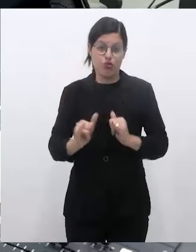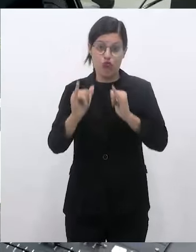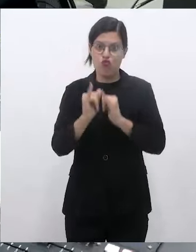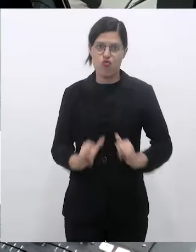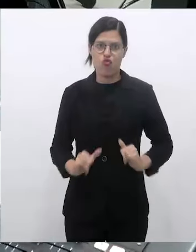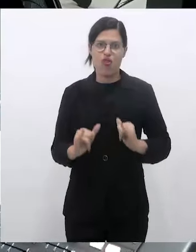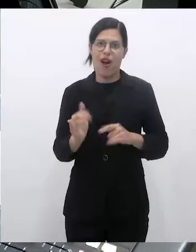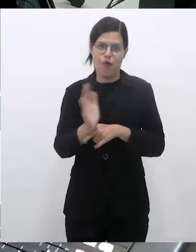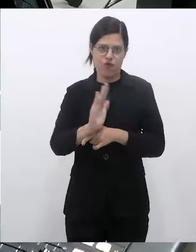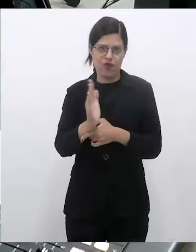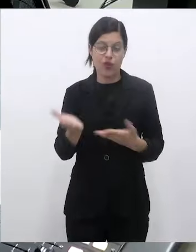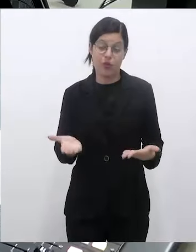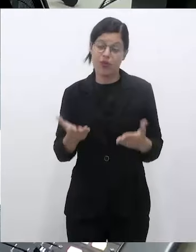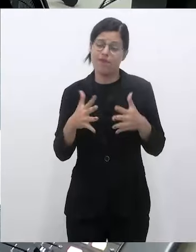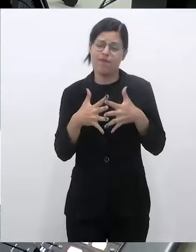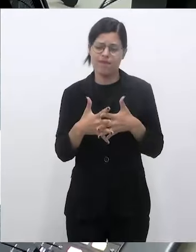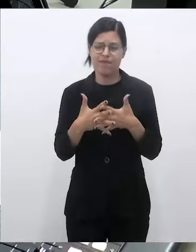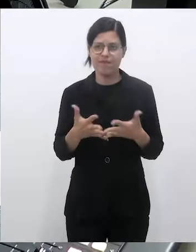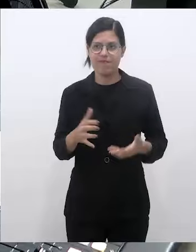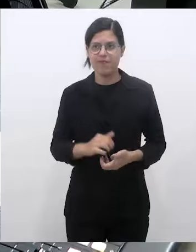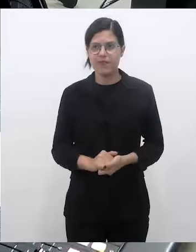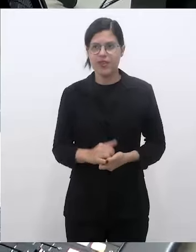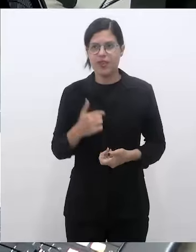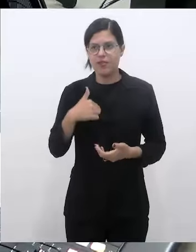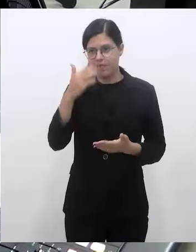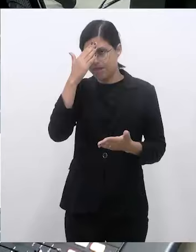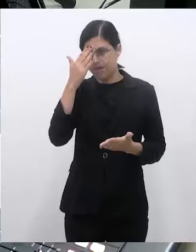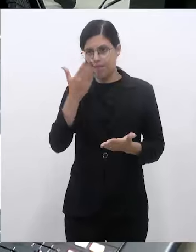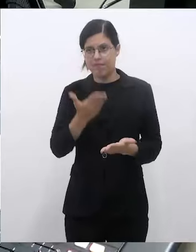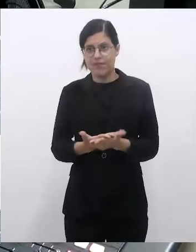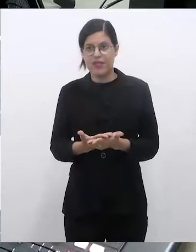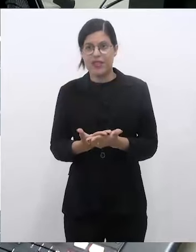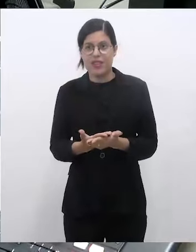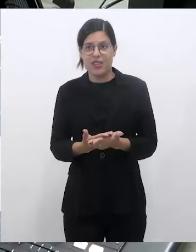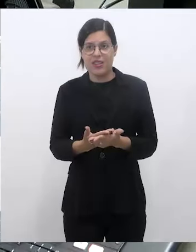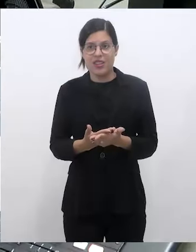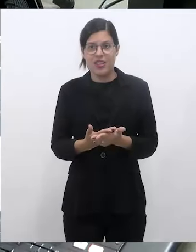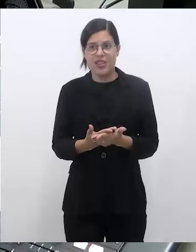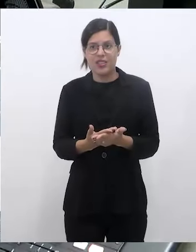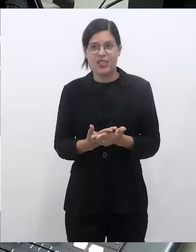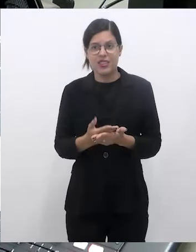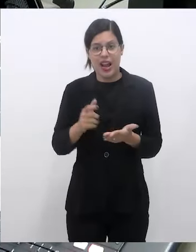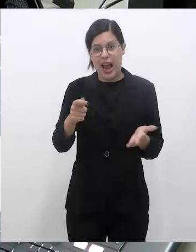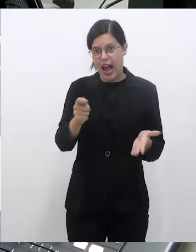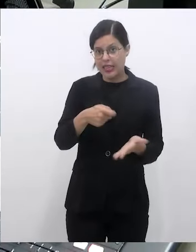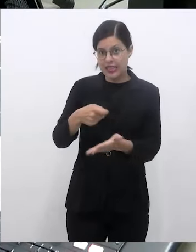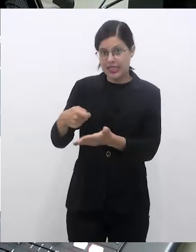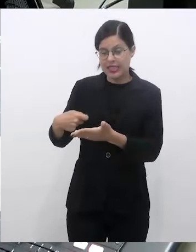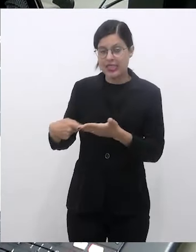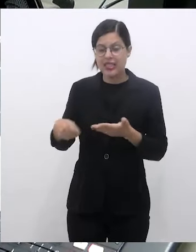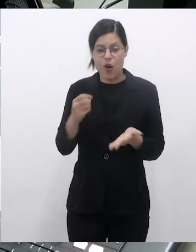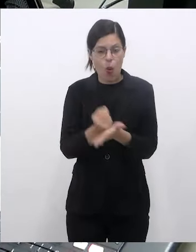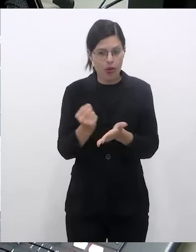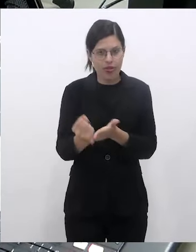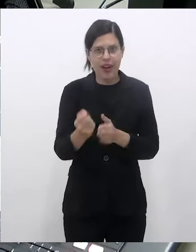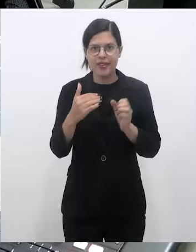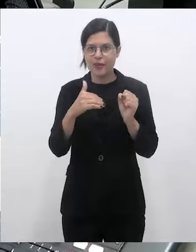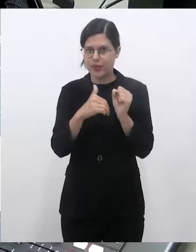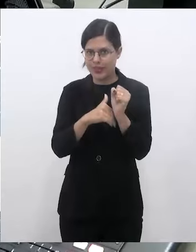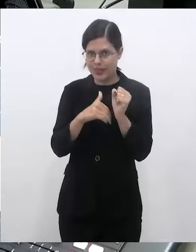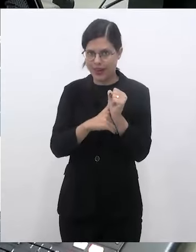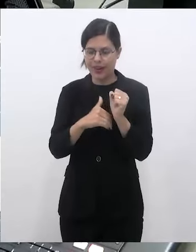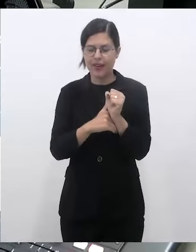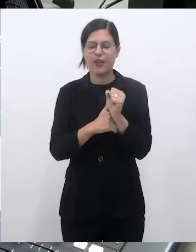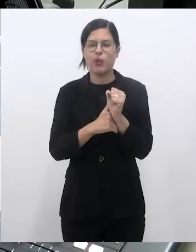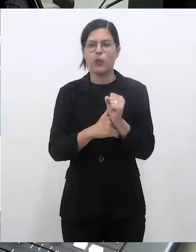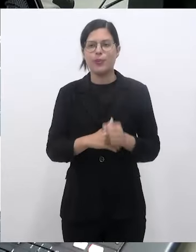aí complica, né? Então, assim, eu acredito que assim, a gente assina tantos contratos de confidencialidade,